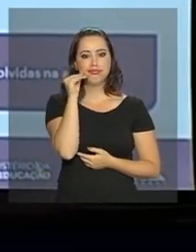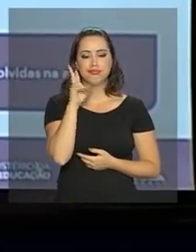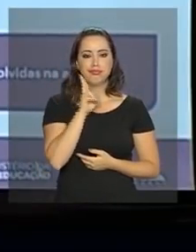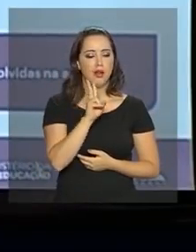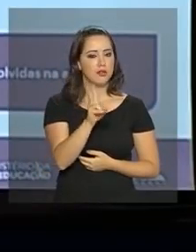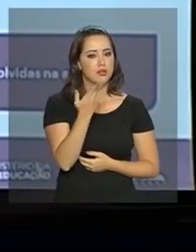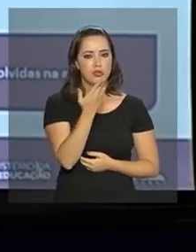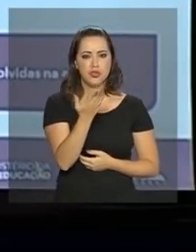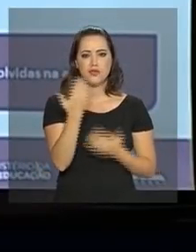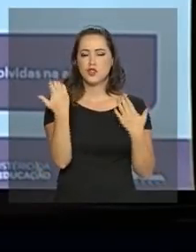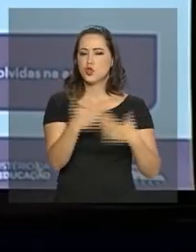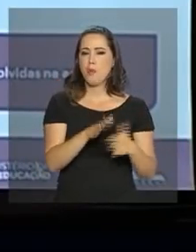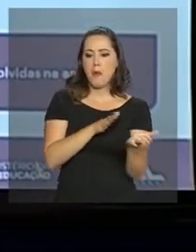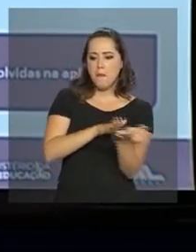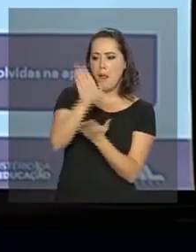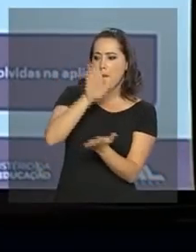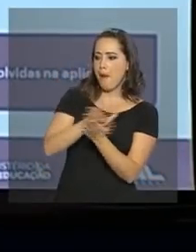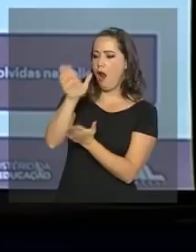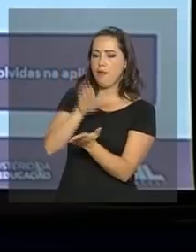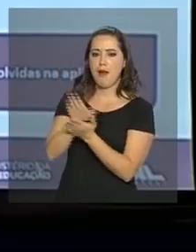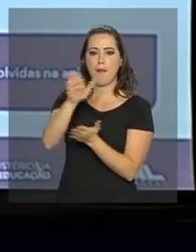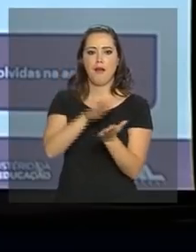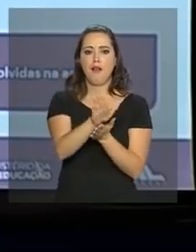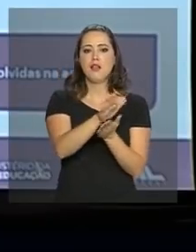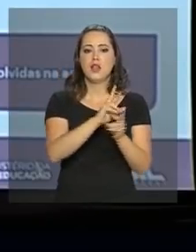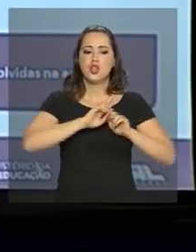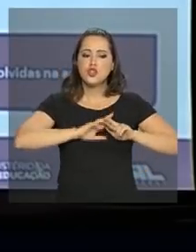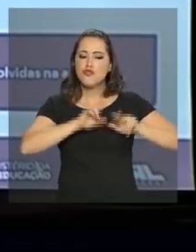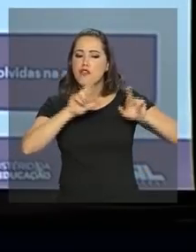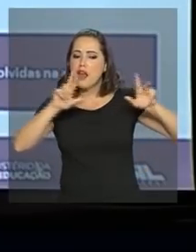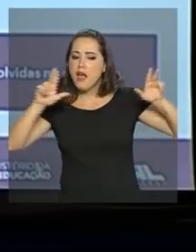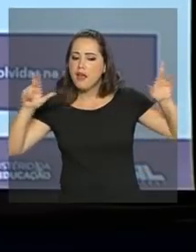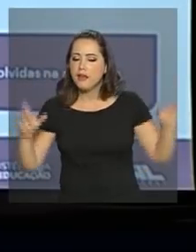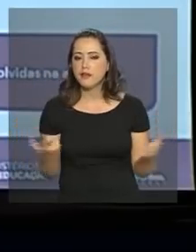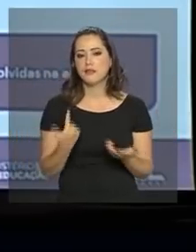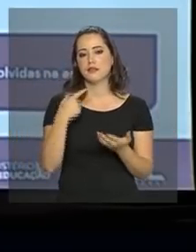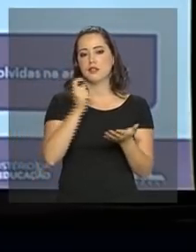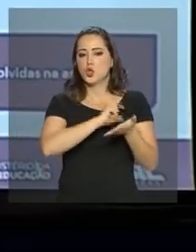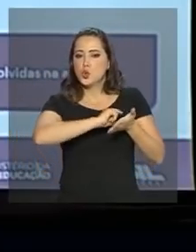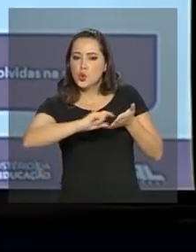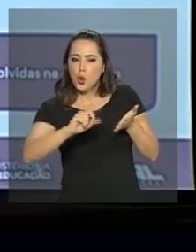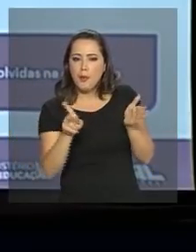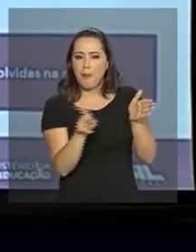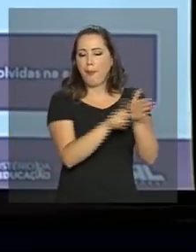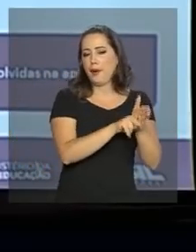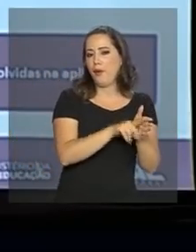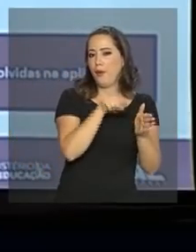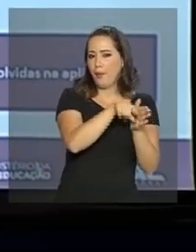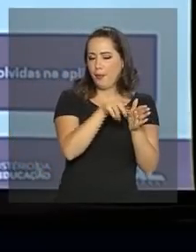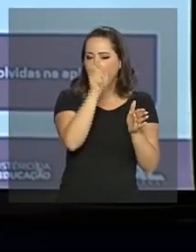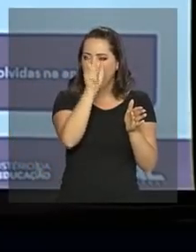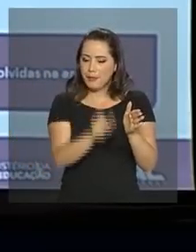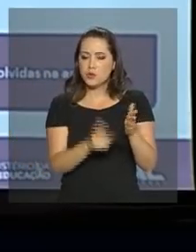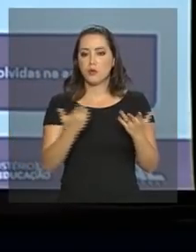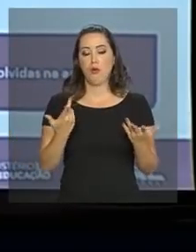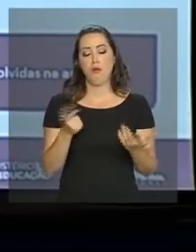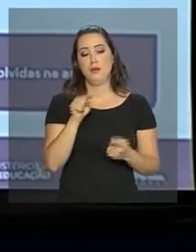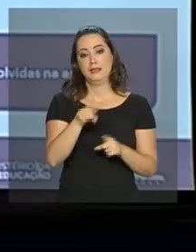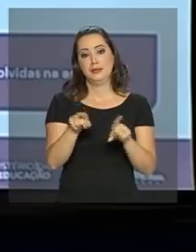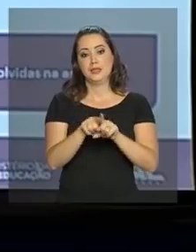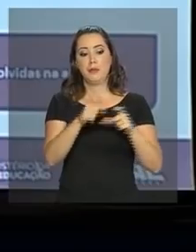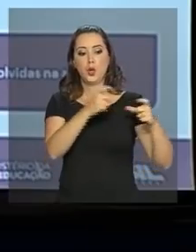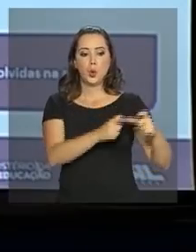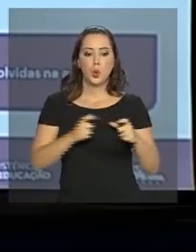provas impressas cadernos diferentes páginas personalizadas não é mas também